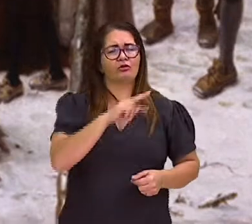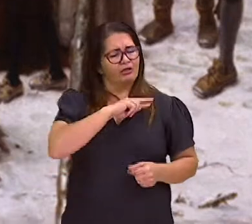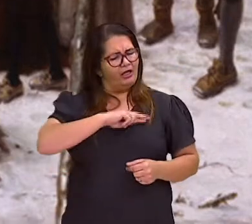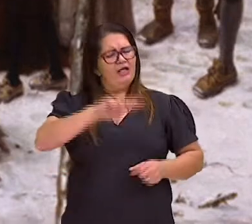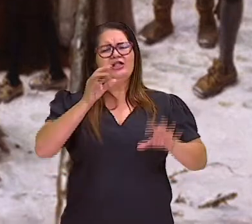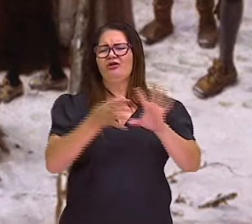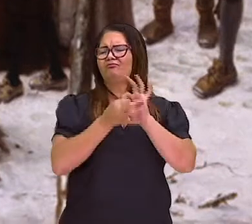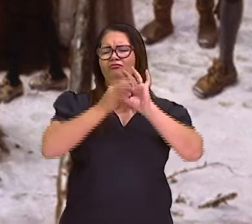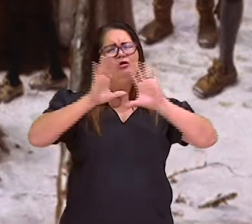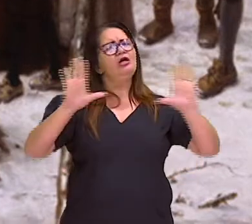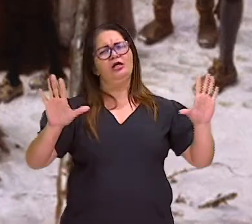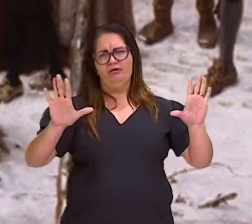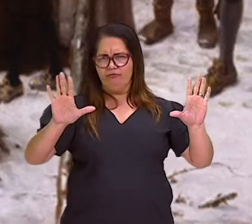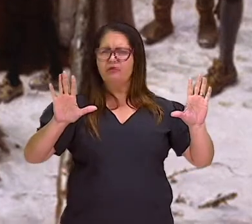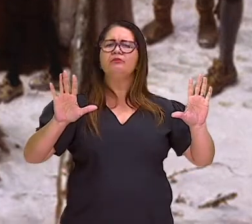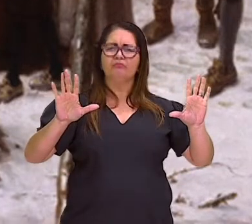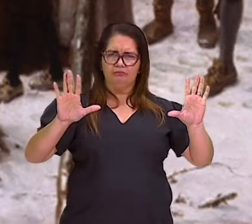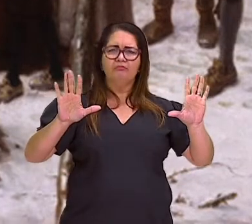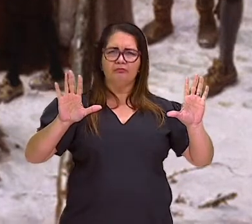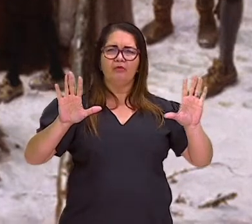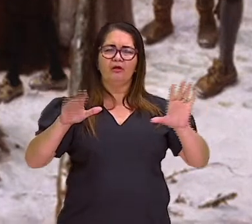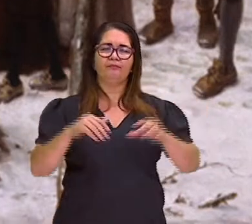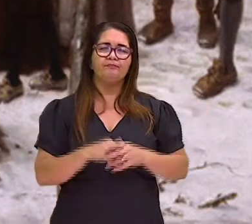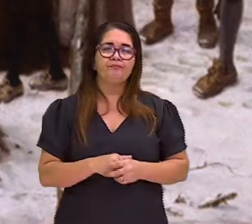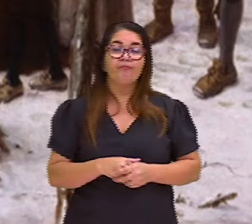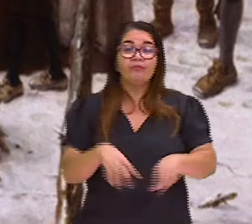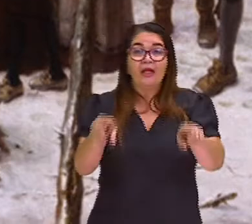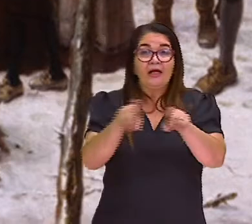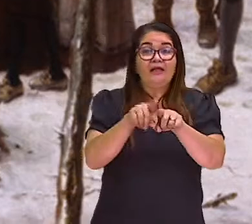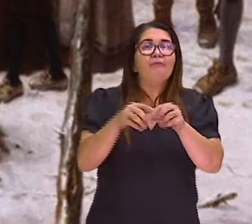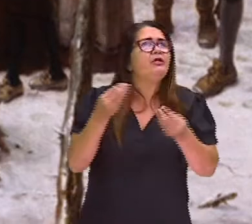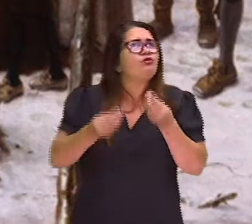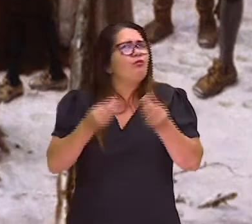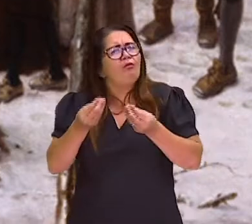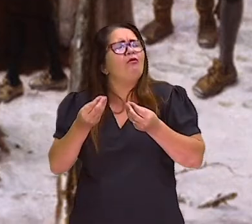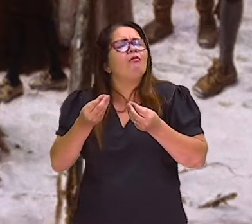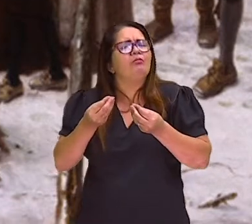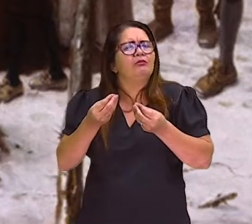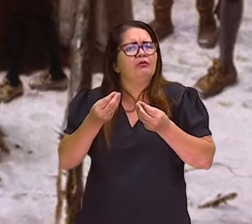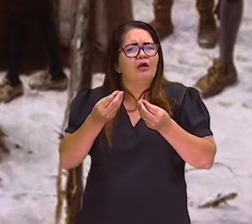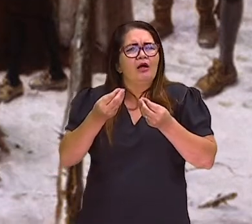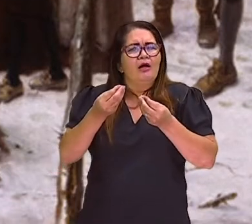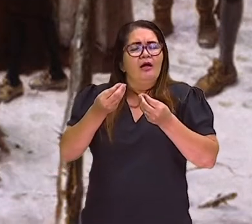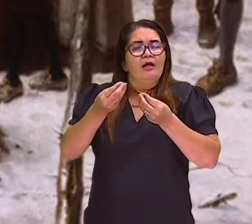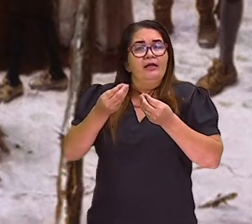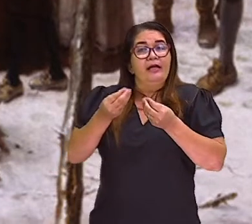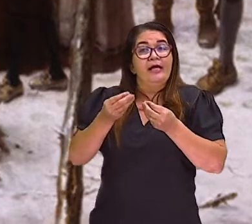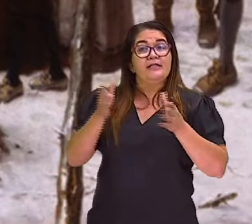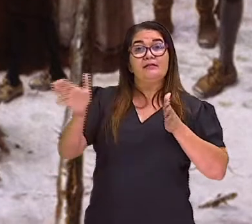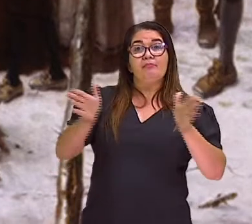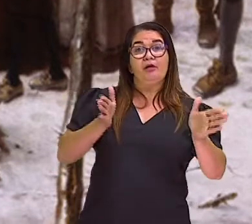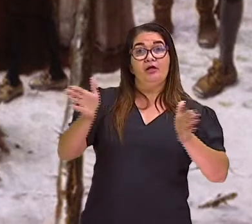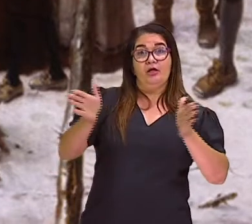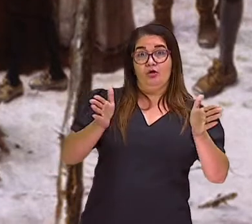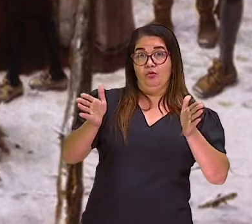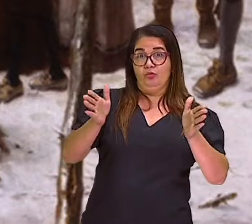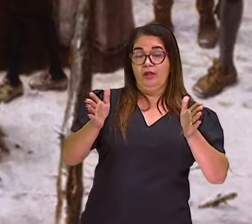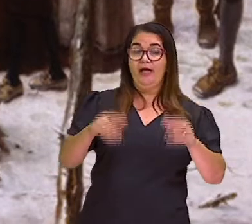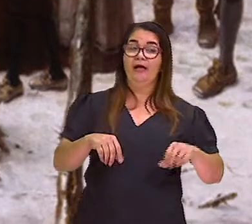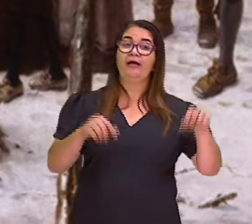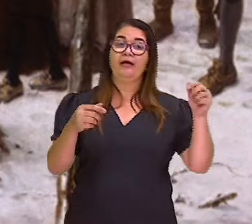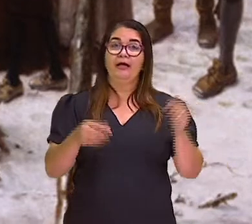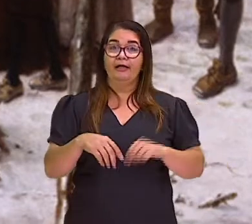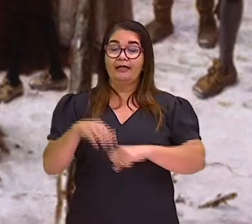sucessivamente. Agora, como era a organização política? A organização política das colônias na